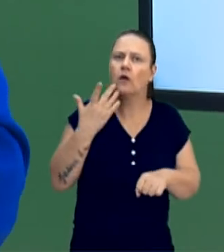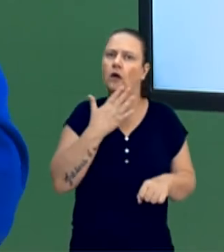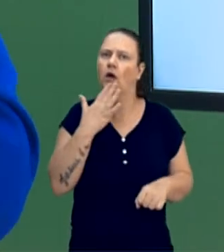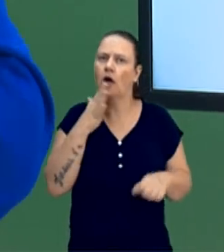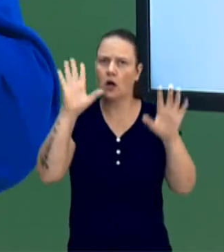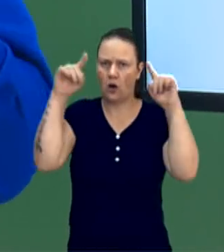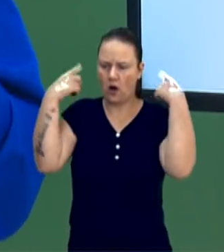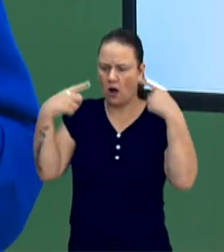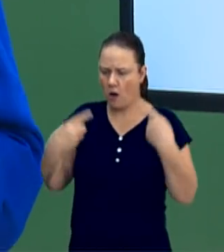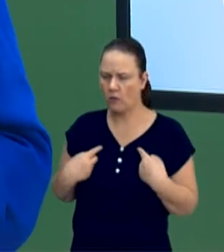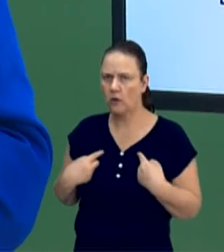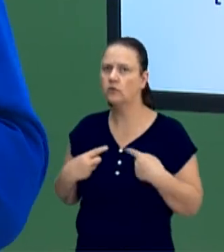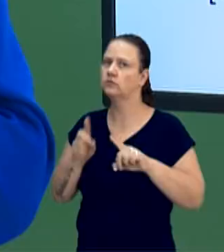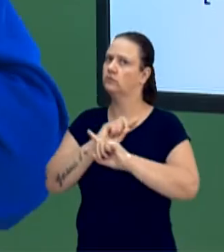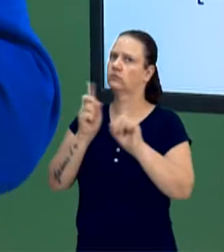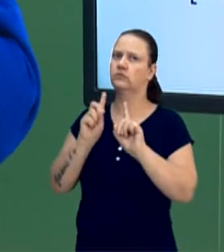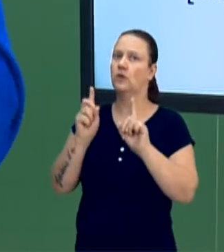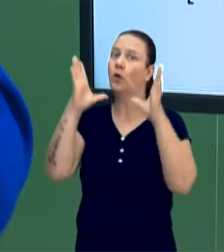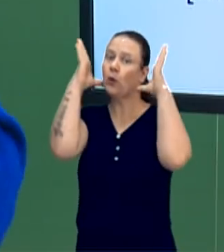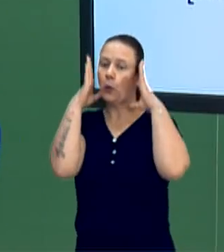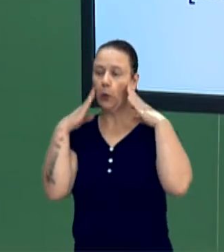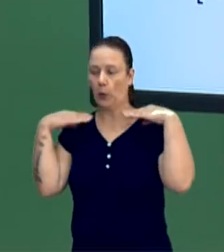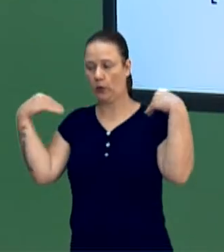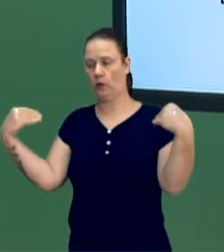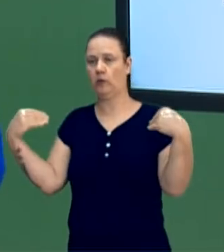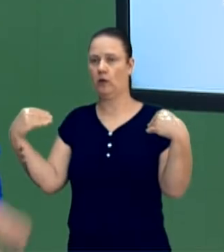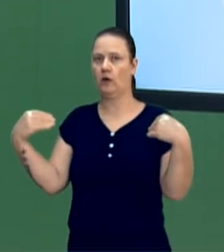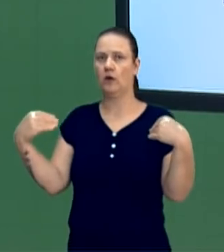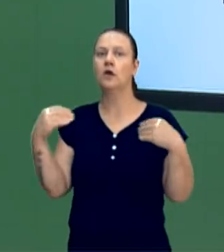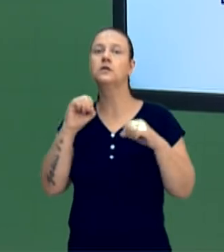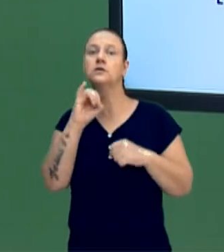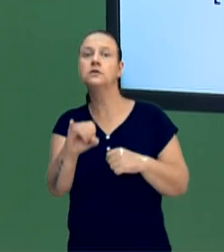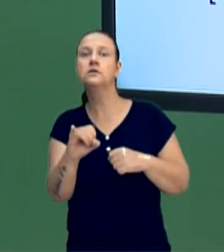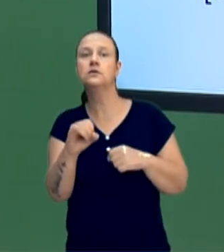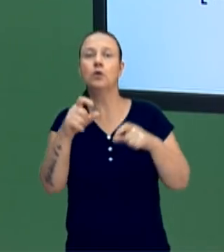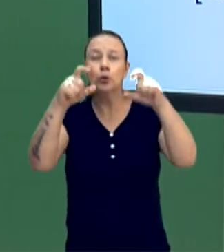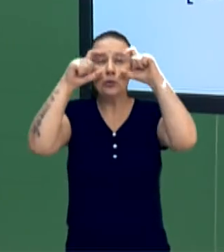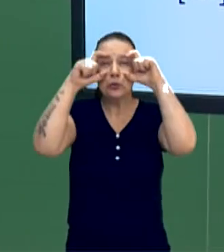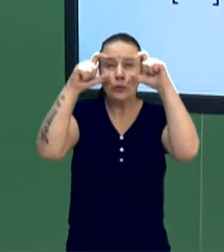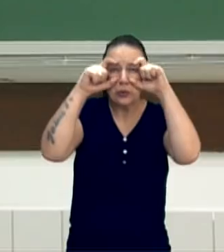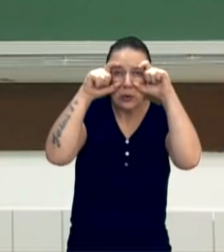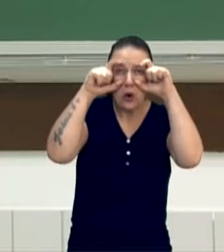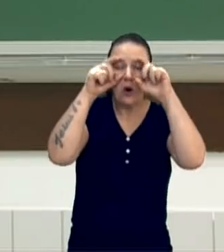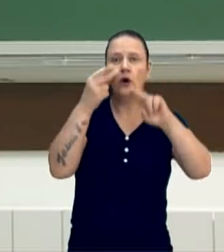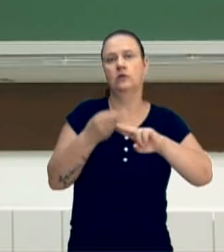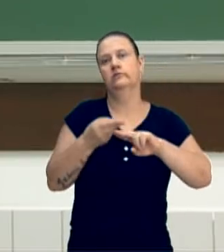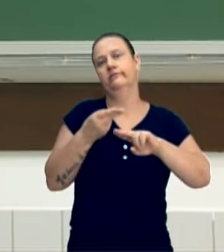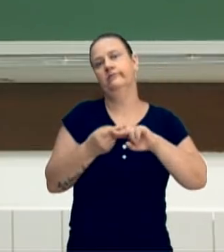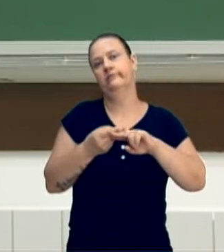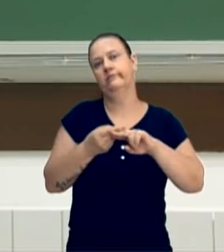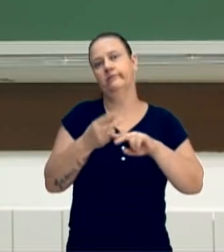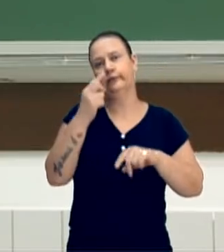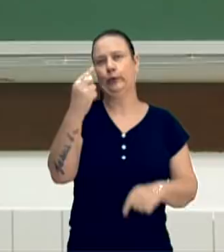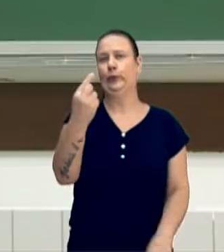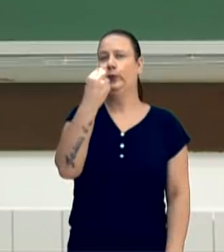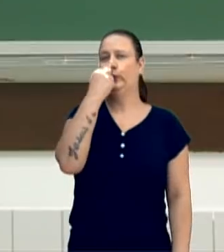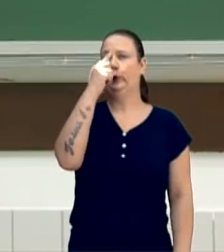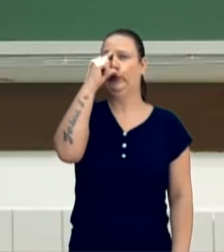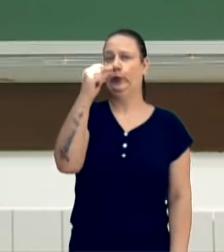o cabelo, também não pode fazer com o olho, ou se o coleguinha usa óculos, nariz